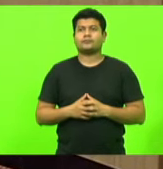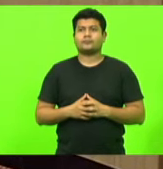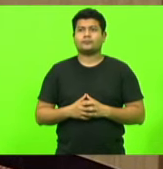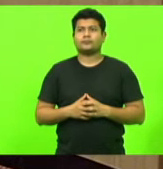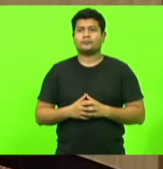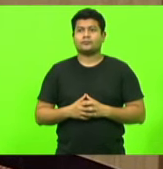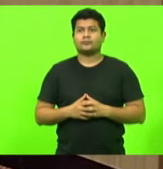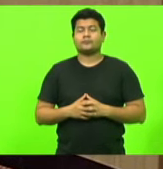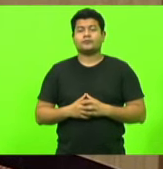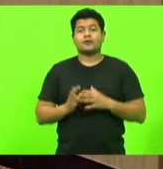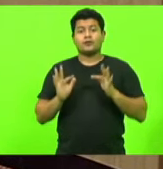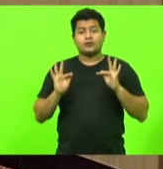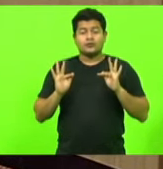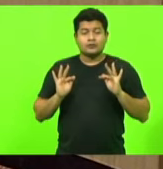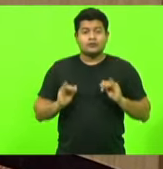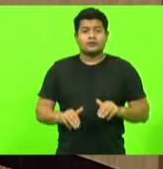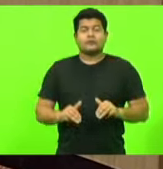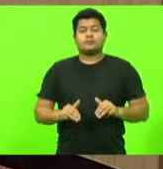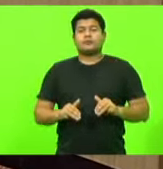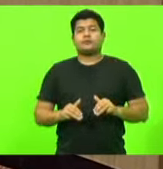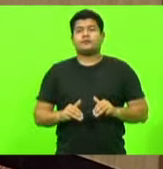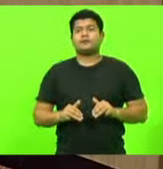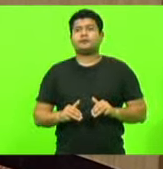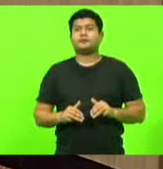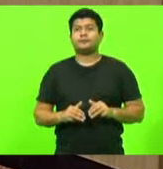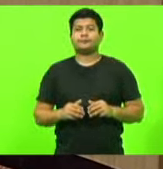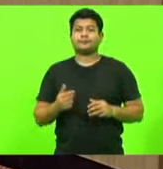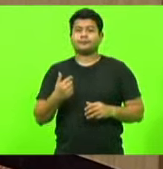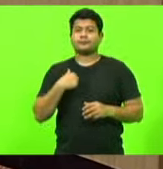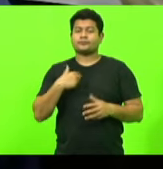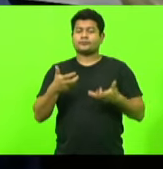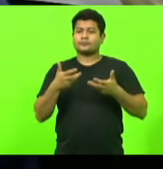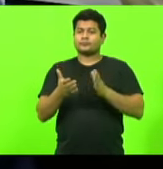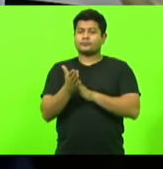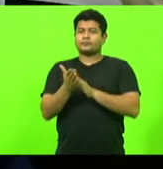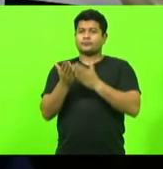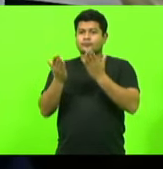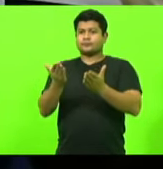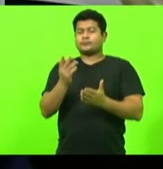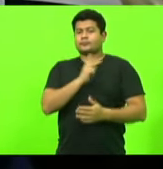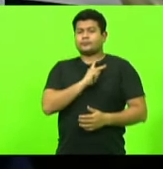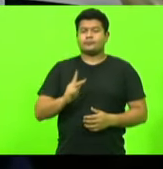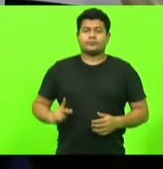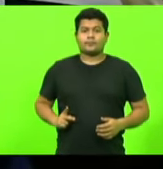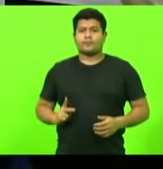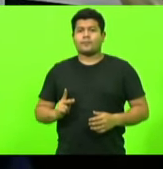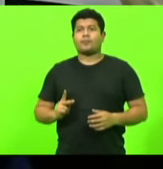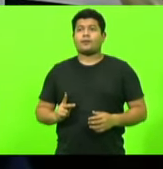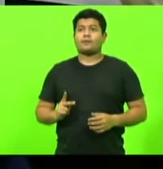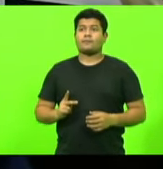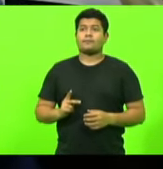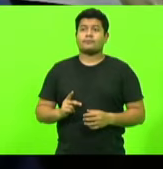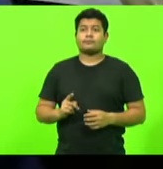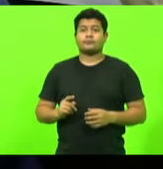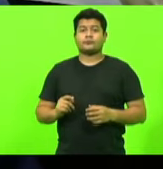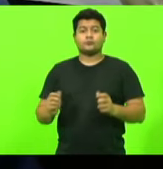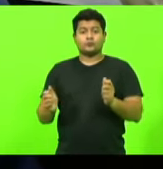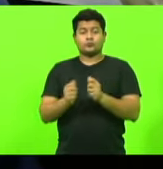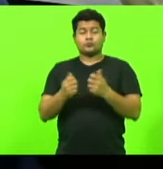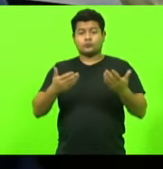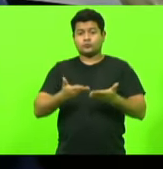Para complementar, senhor presidente, eu parabenizo Vossa Excelência e, assim como o Parlamento,